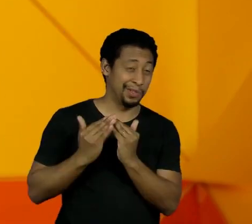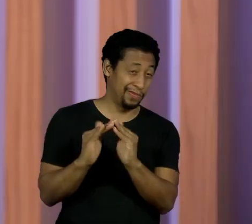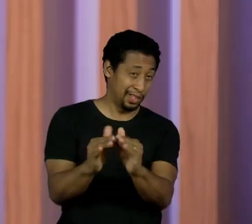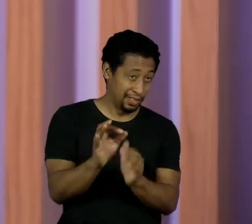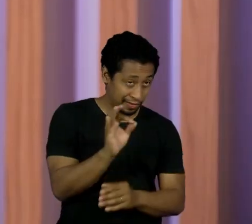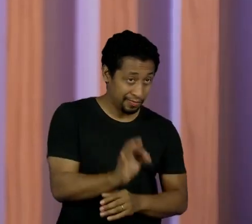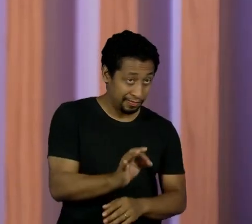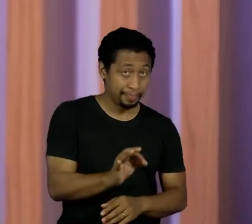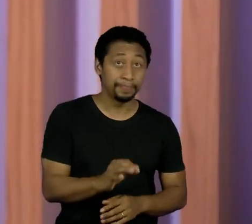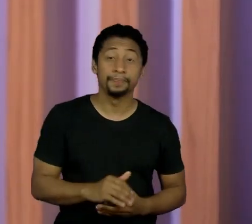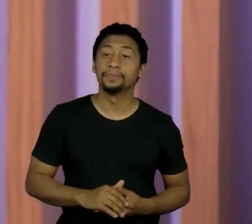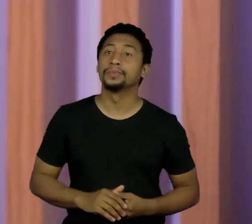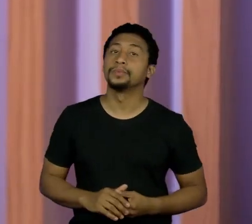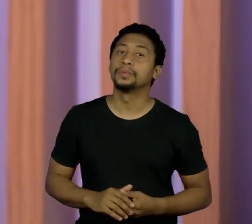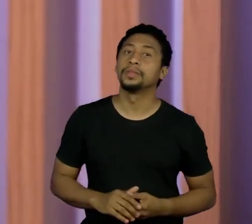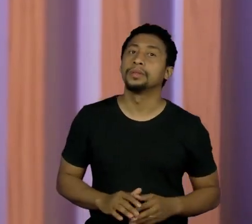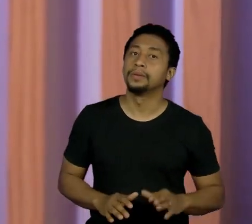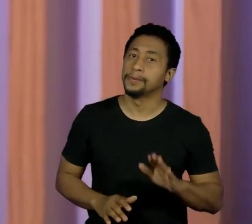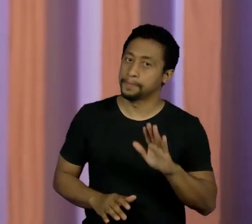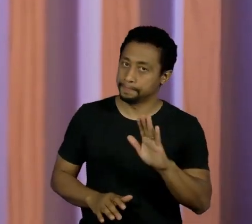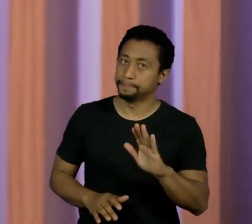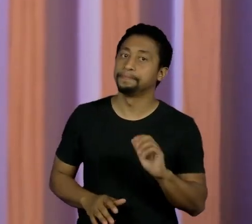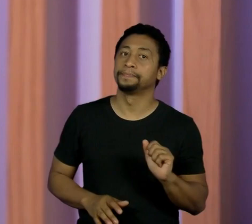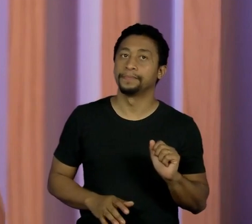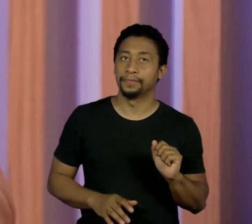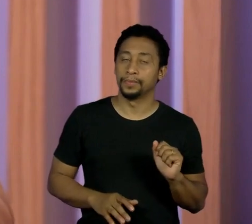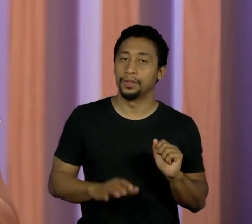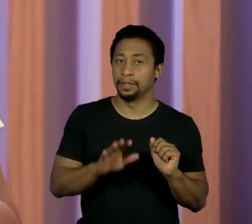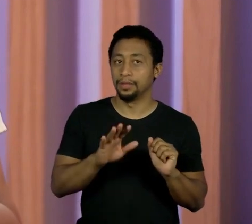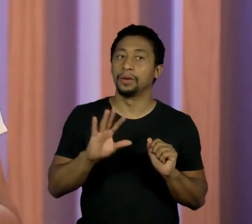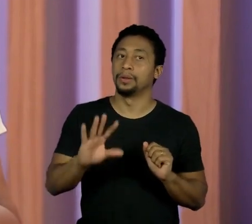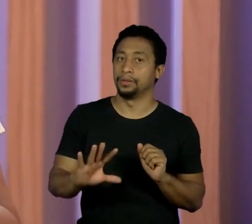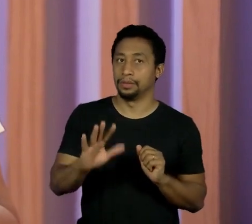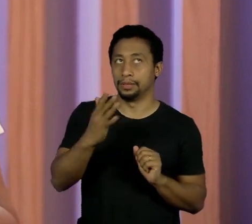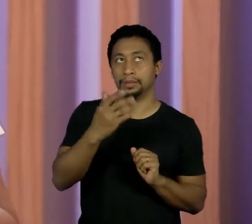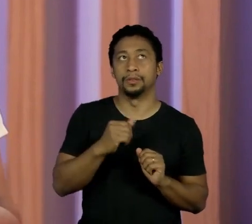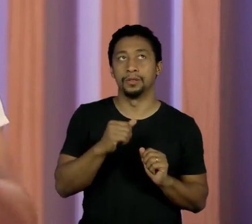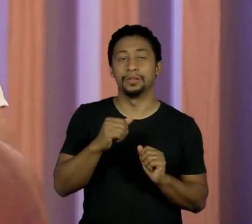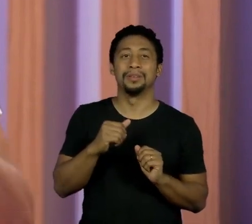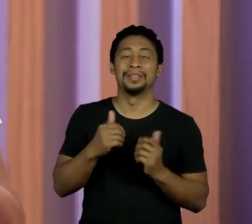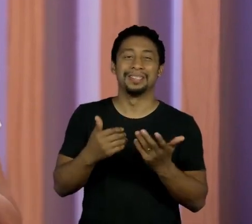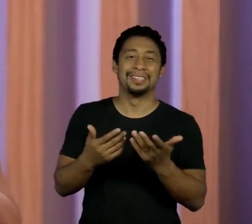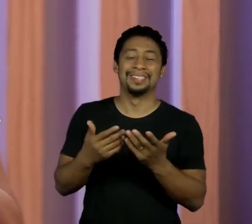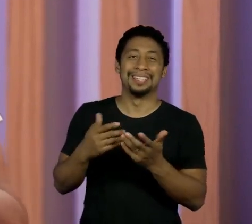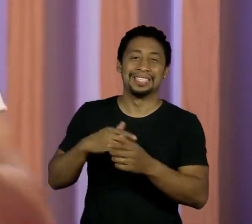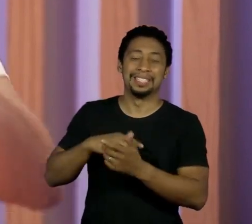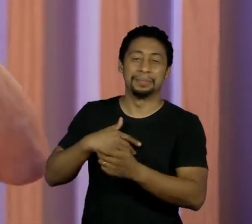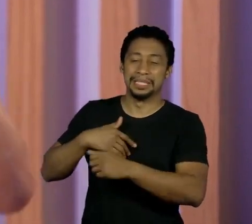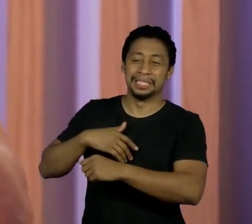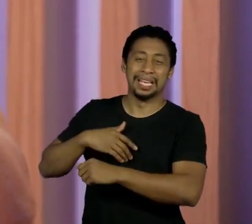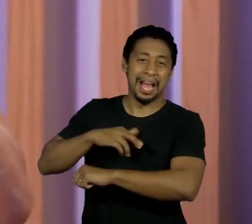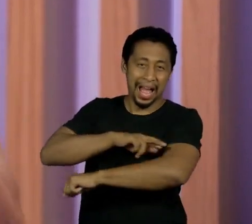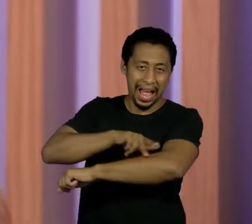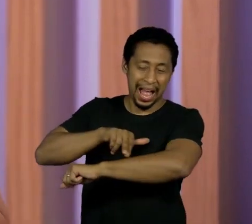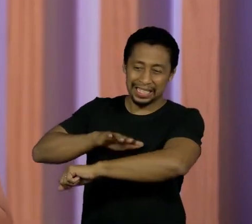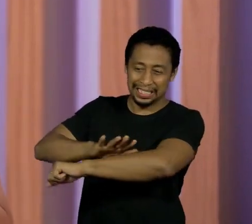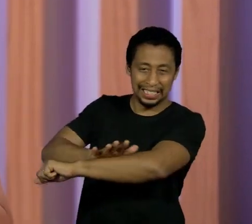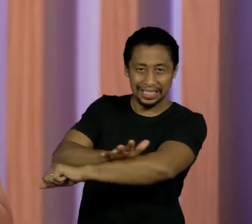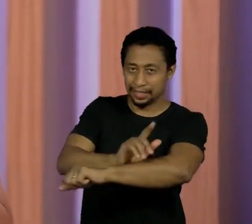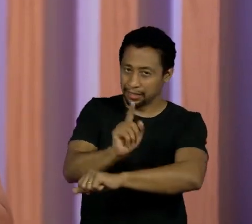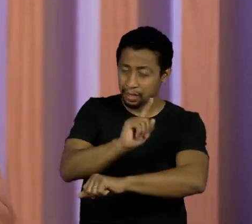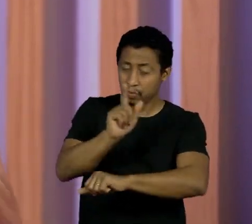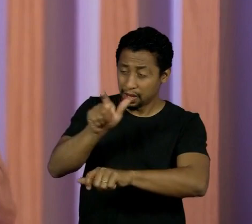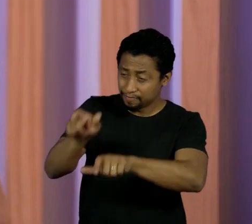Cida? Não, é o que eu discuto. Os grandes... Primeiro, eu acho que não é perfilamento racial, é perfilamento negro, porque homens